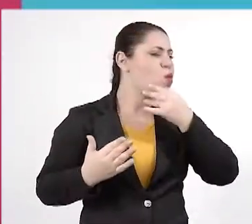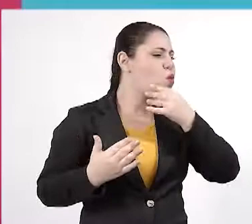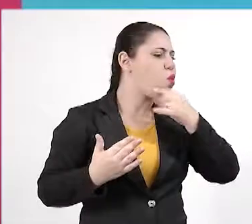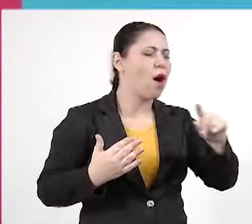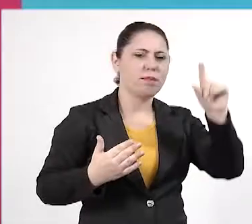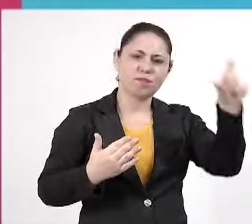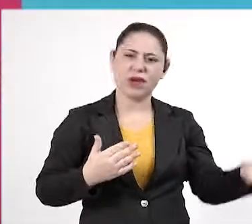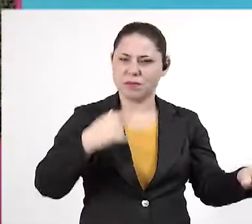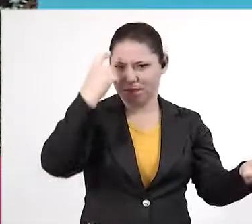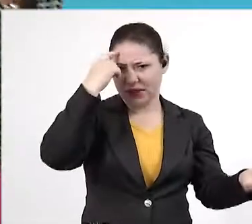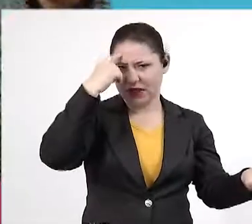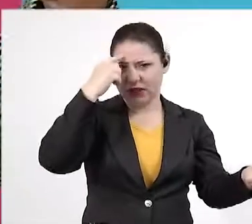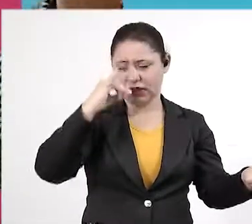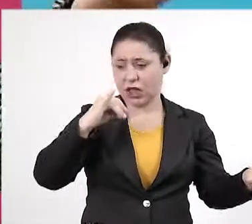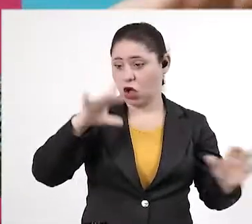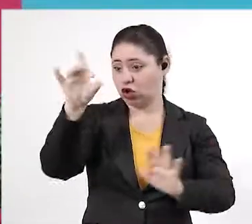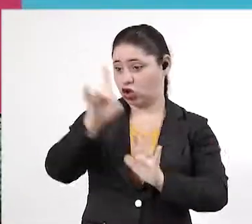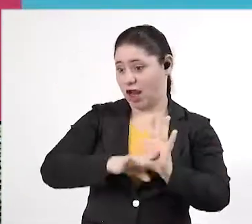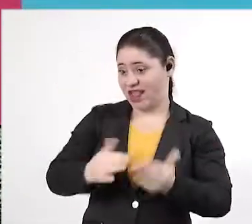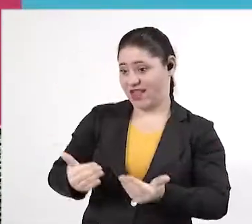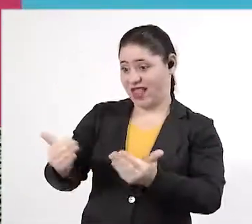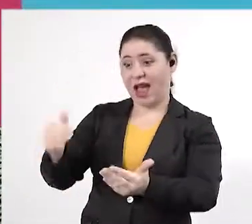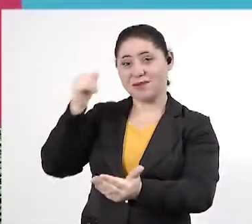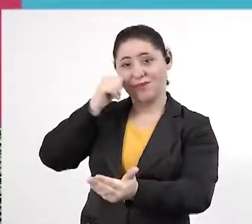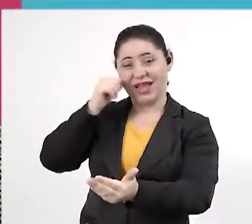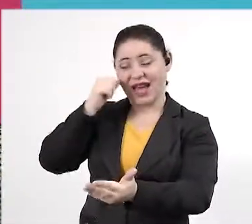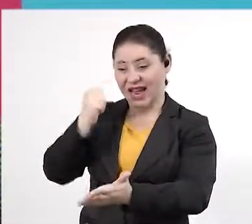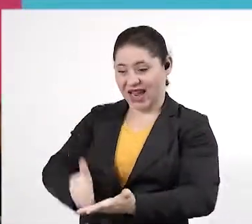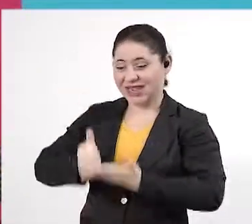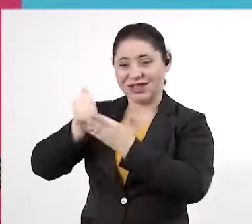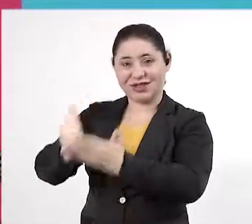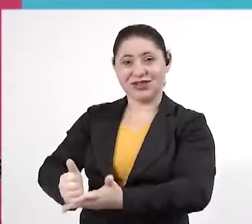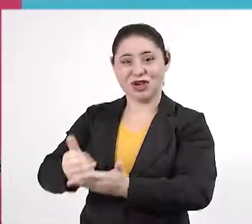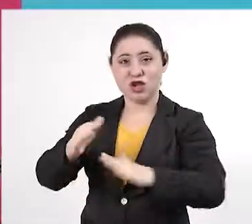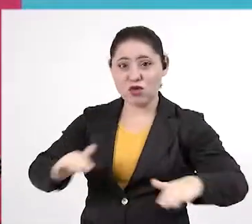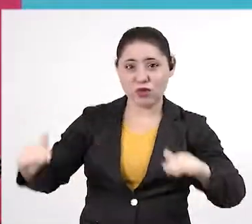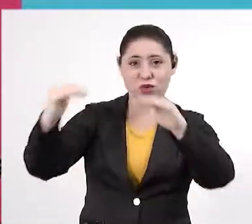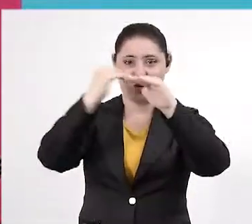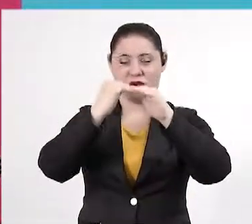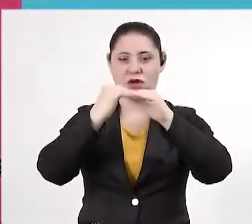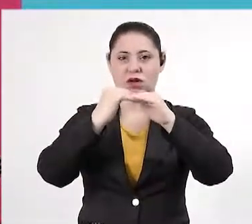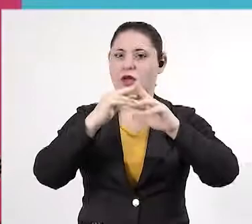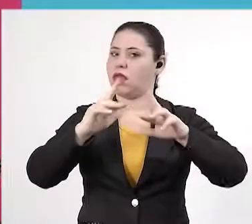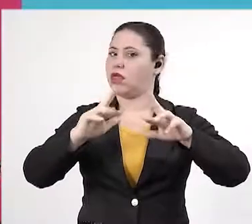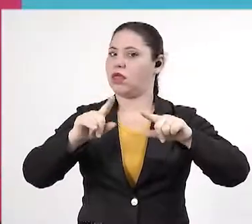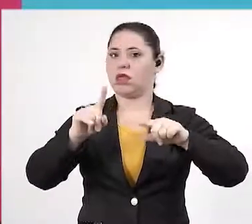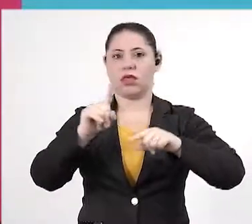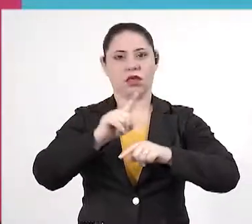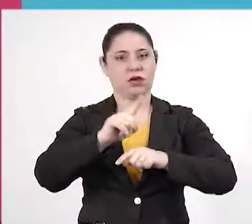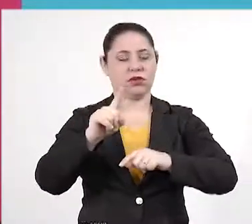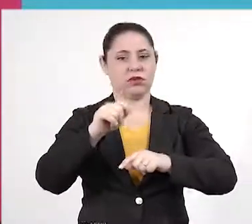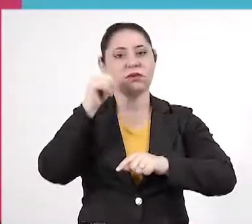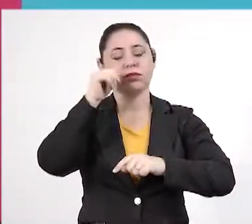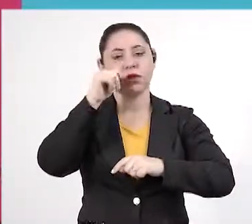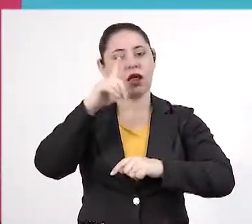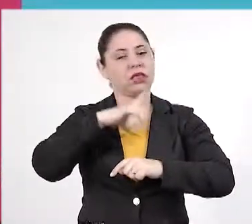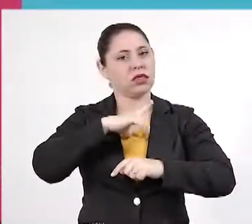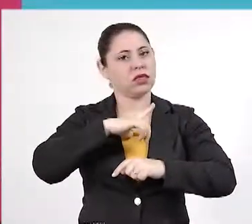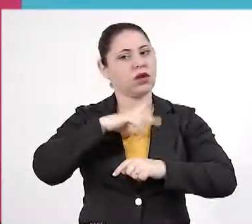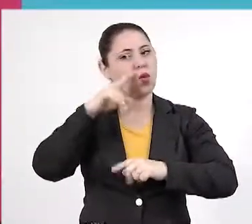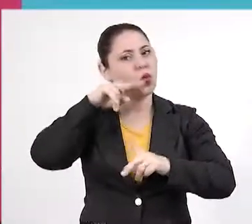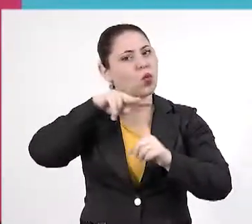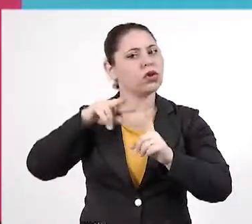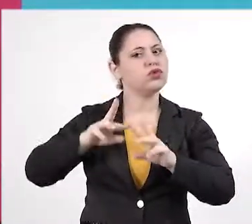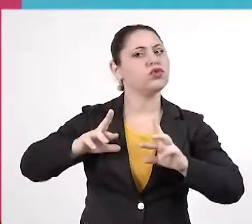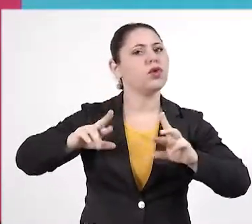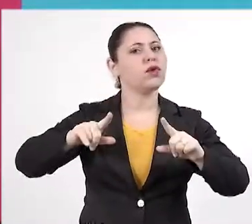o homem, ele acha que concedendo tais direitos às mulheres, ele vai assegurar essa igualdade. E, na verdade, nós mulheres já temos um olhar